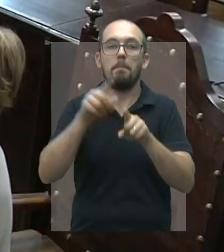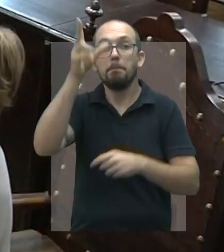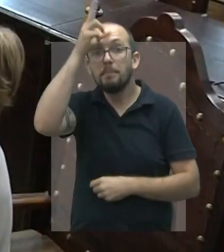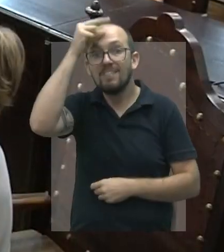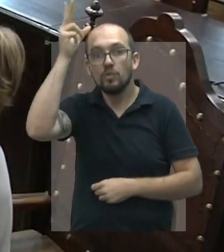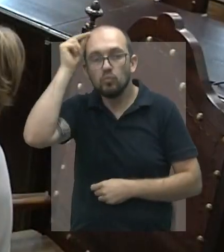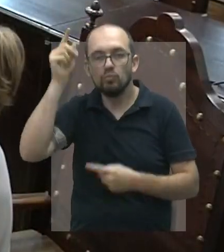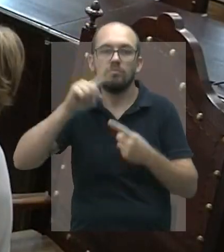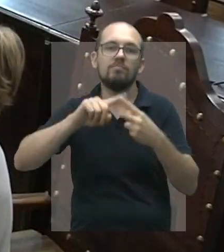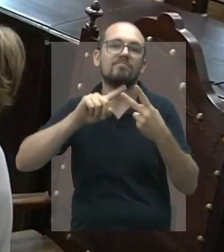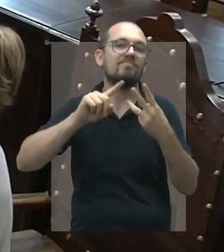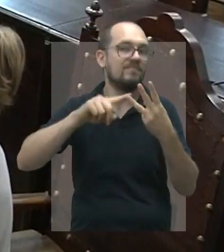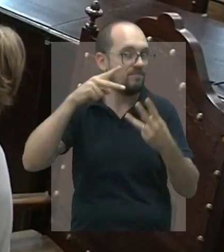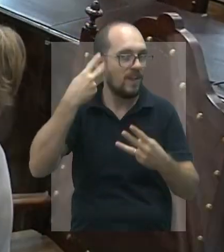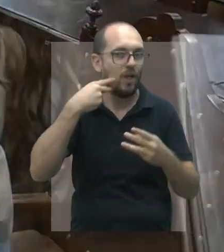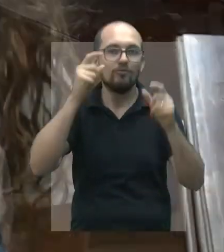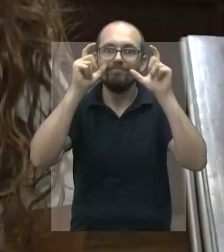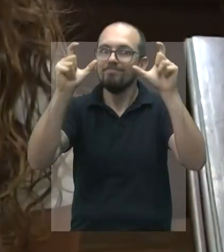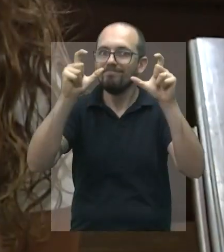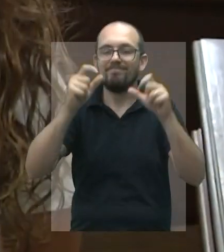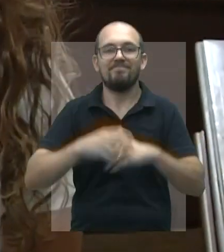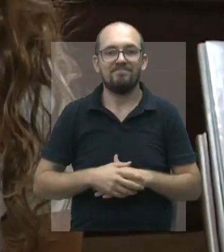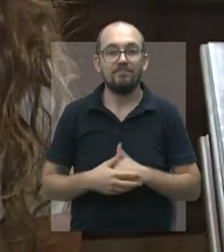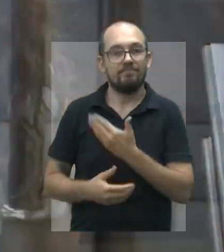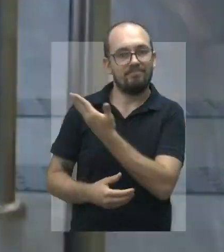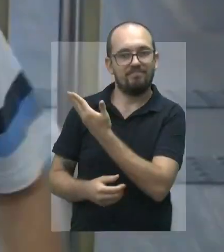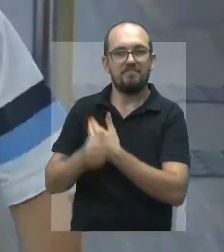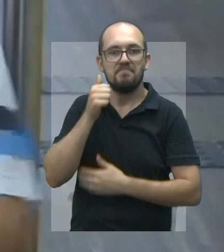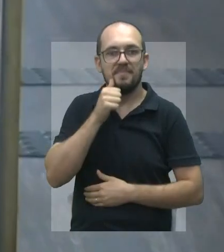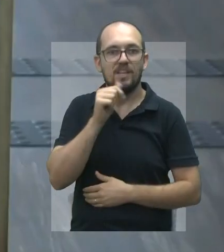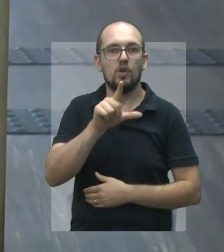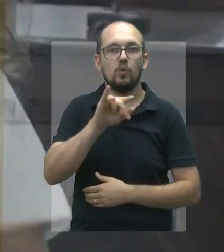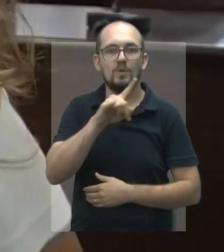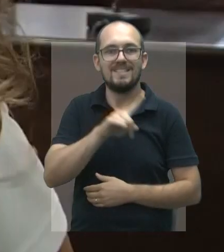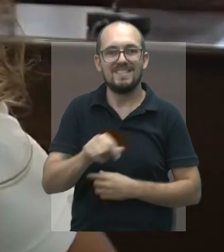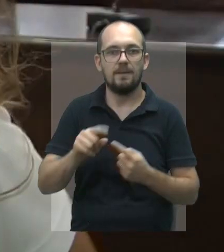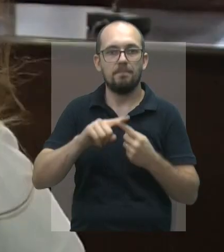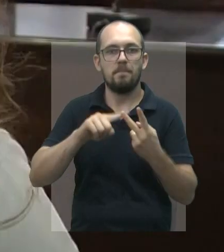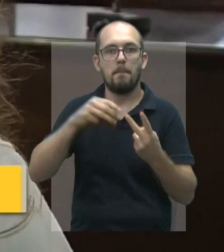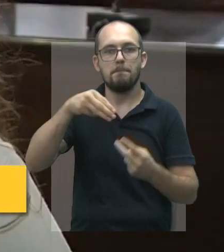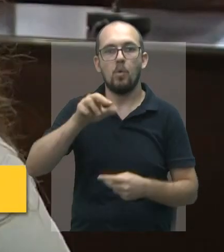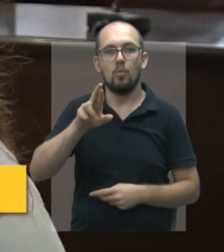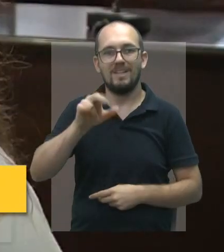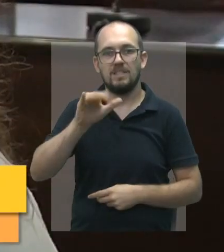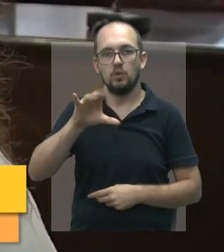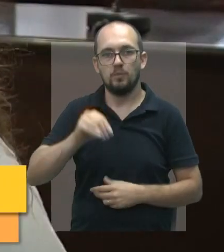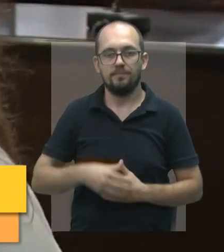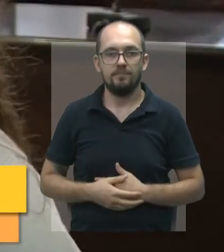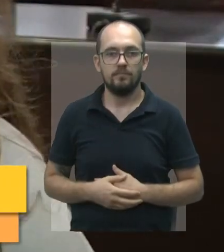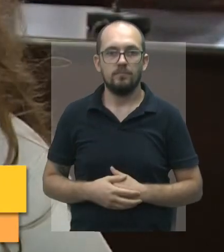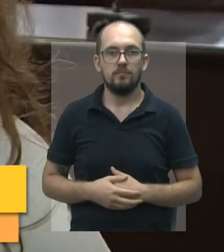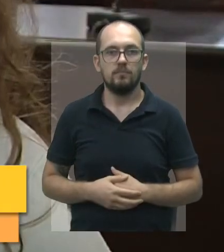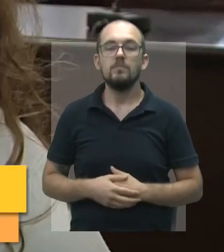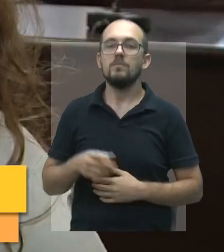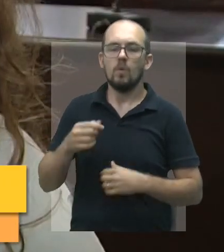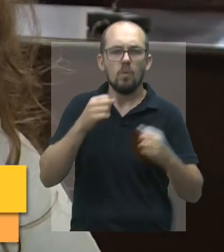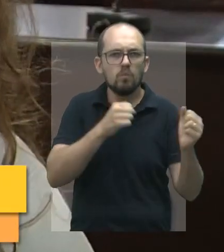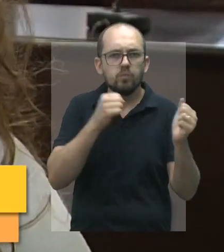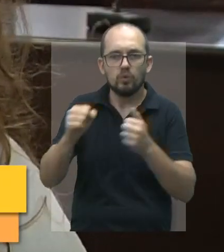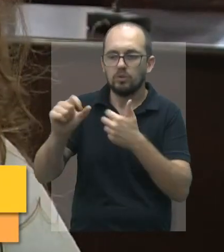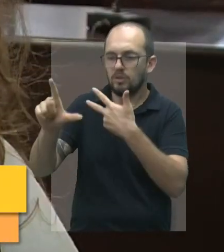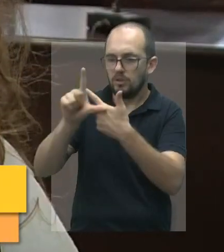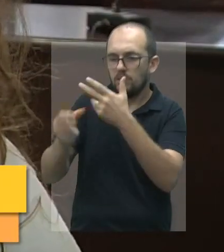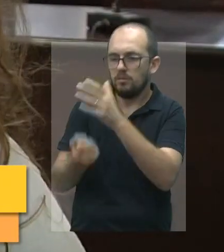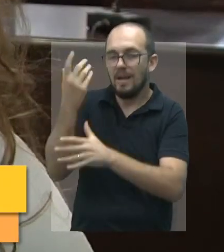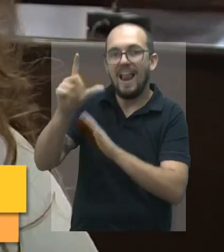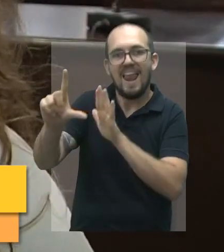e vereadores, como é o caso da Luísa e do Maurício Ricardo. O poder legislativo é de criar leis e o poder